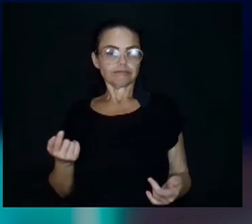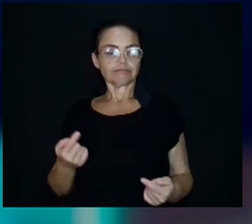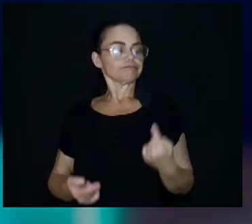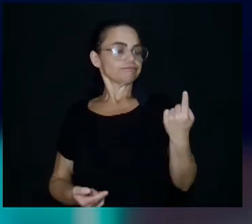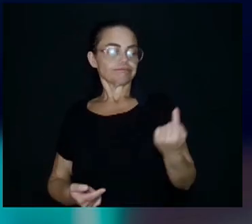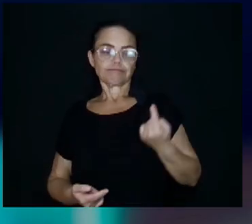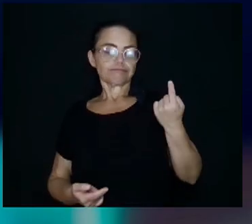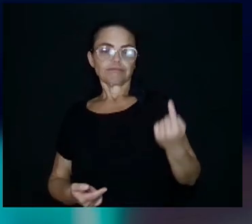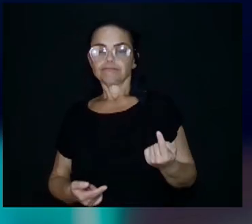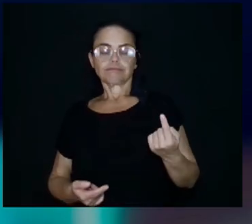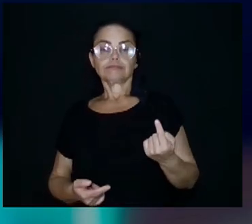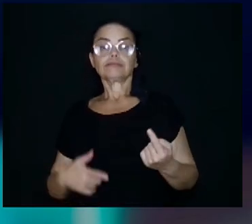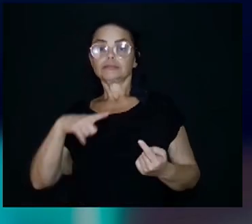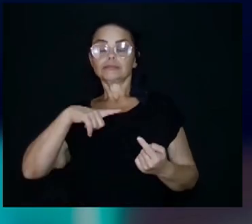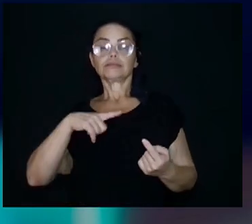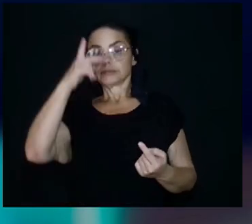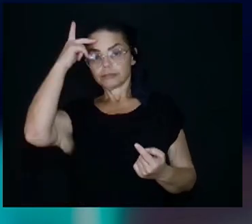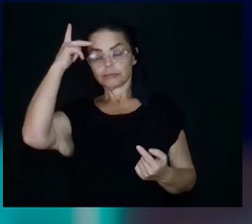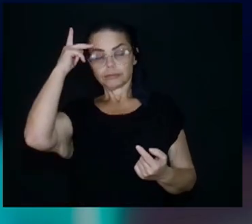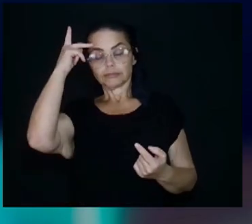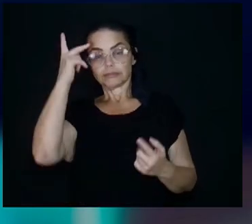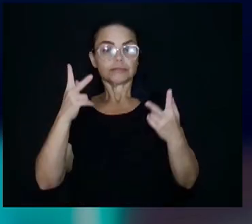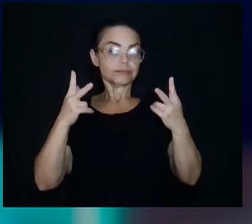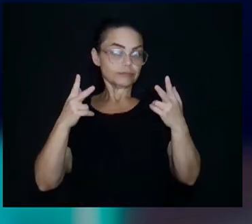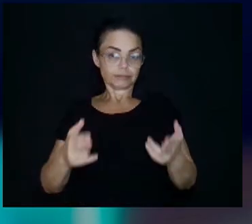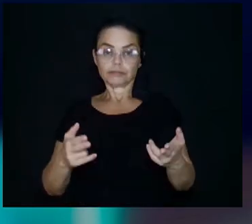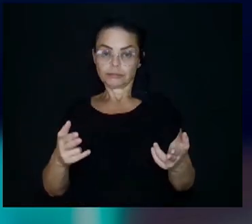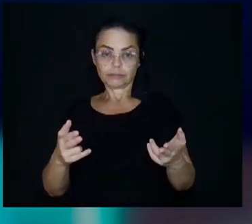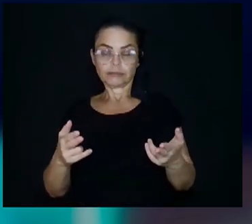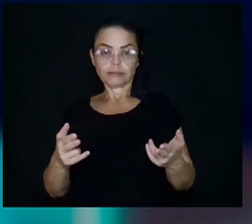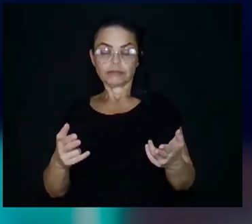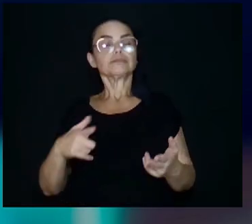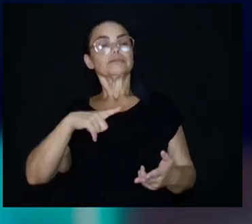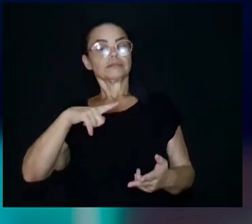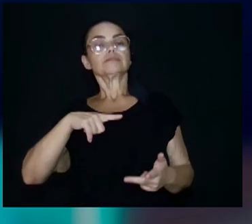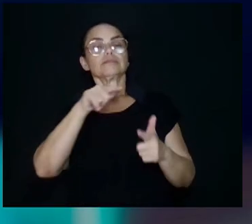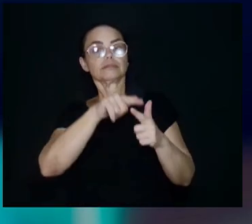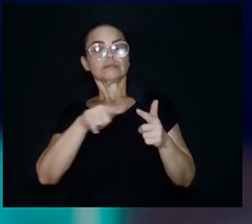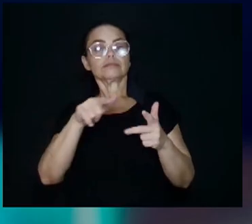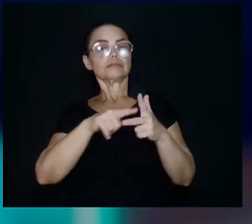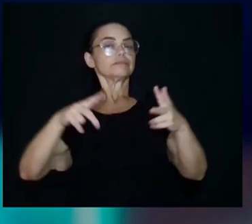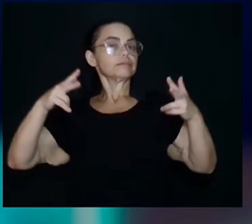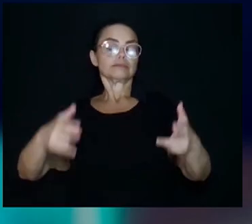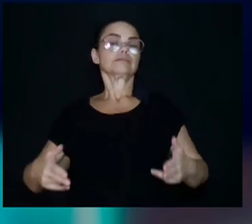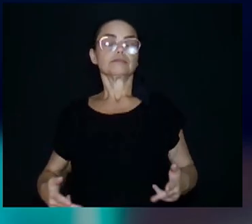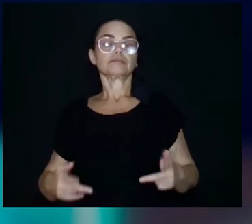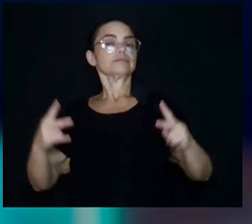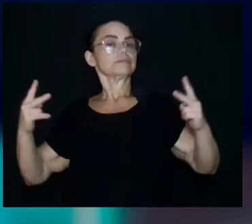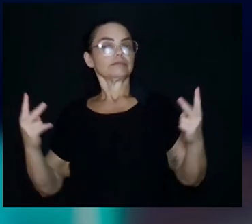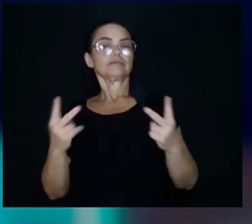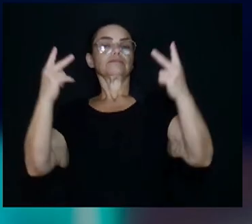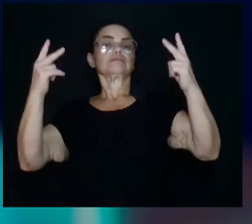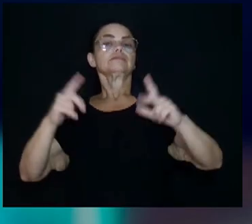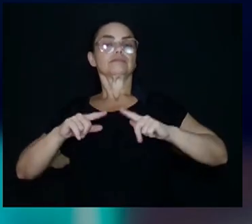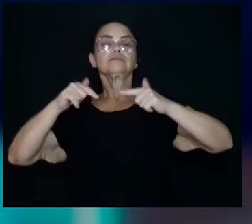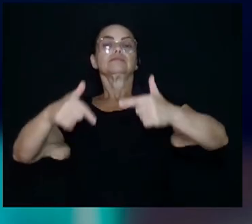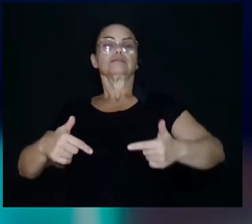mundo. Existem outras pessoas que gaguejam que passam pelas mesmas vitórias, pelos mesmos desafios, pelas mesmas